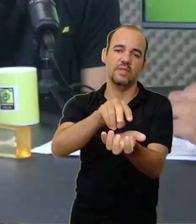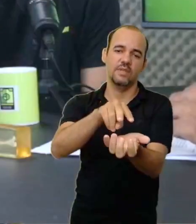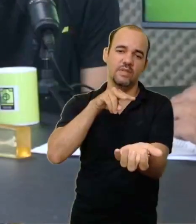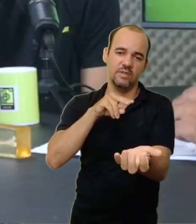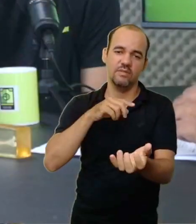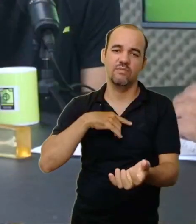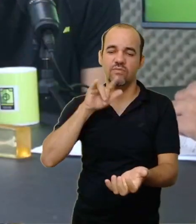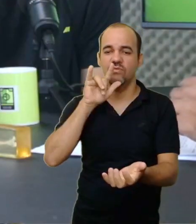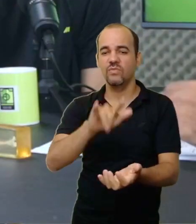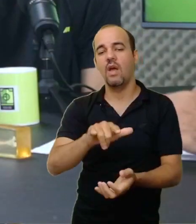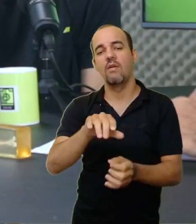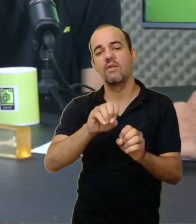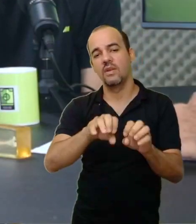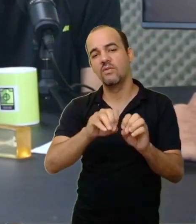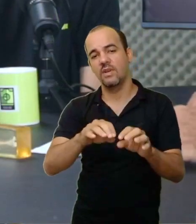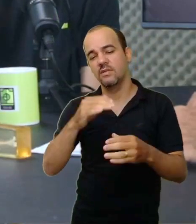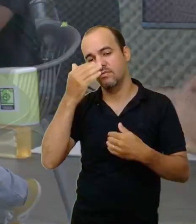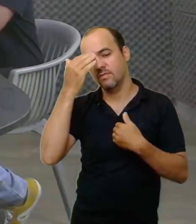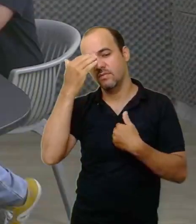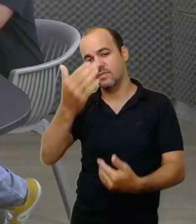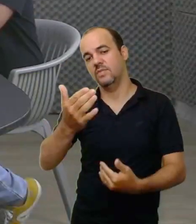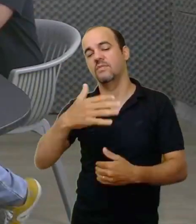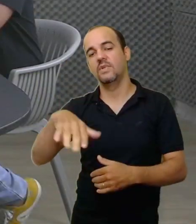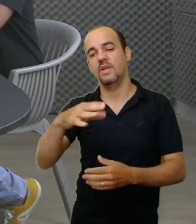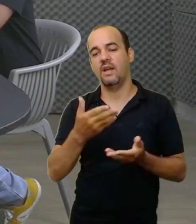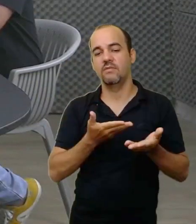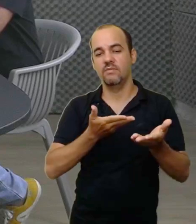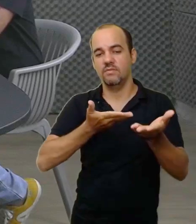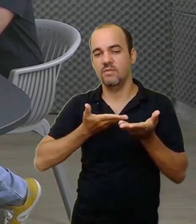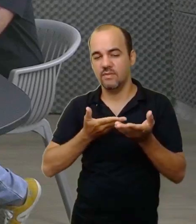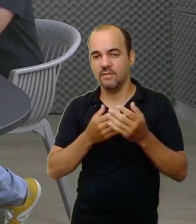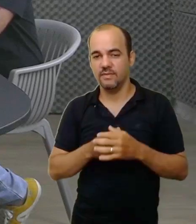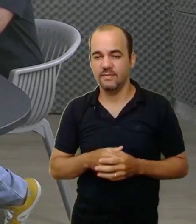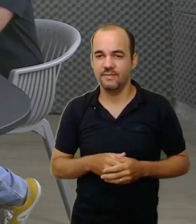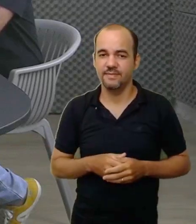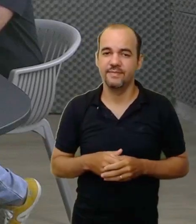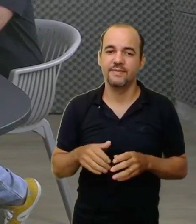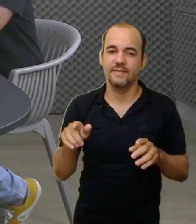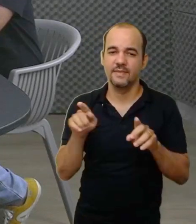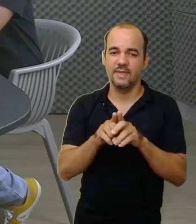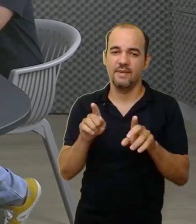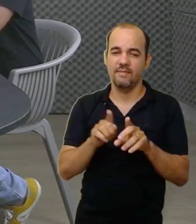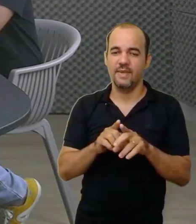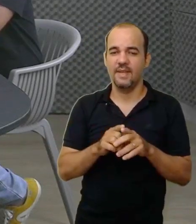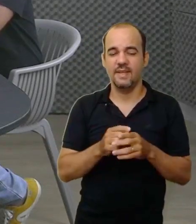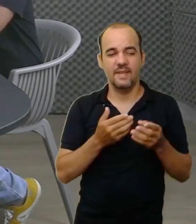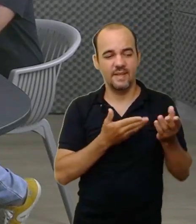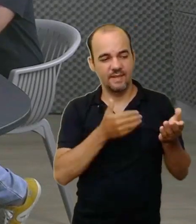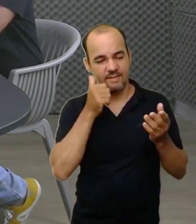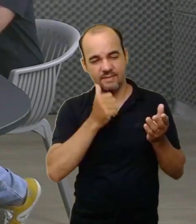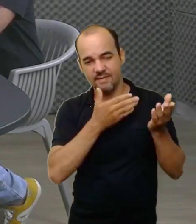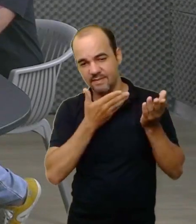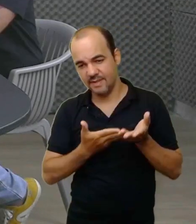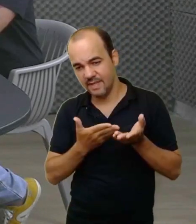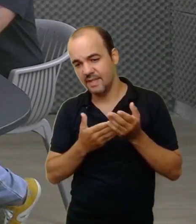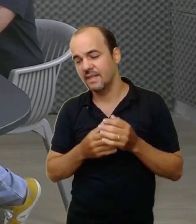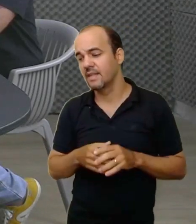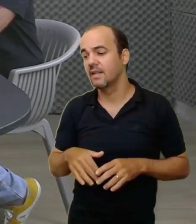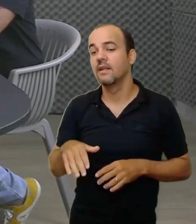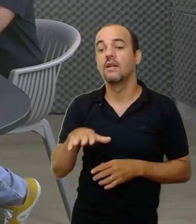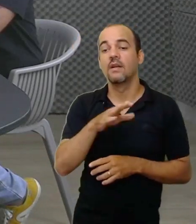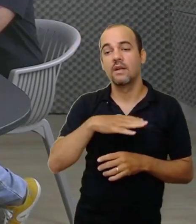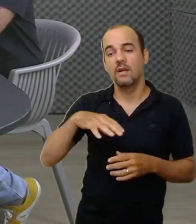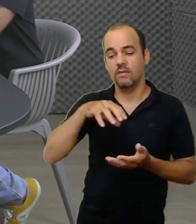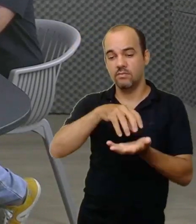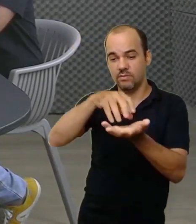educação. Tá? Agradeço muito o convite. Eu que agradeço. E Gabriela Figueiredo, é importante dizer que mais de 85% das pesquisas que são